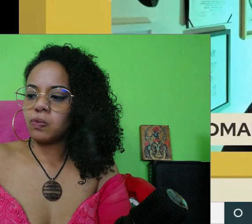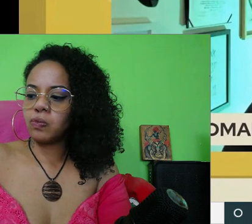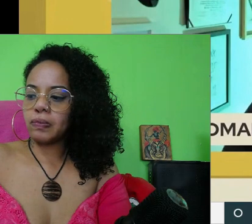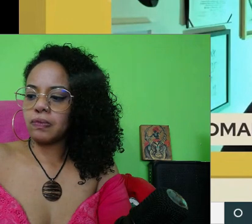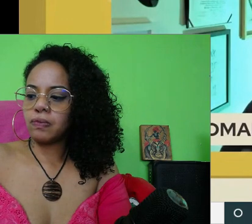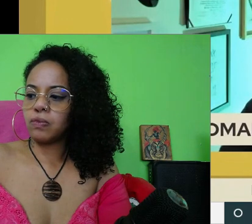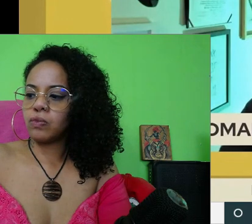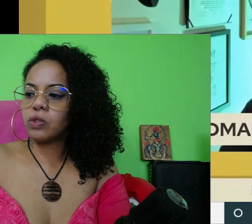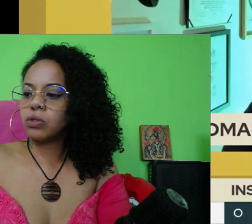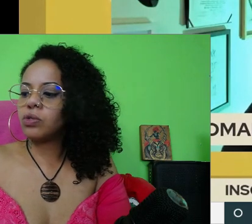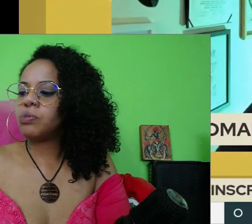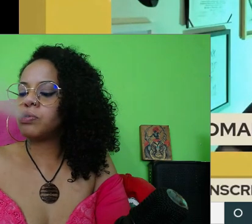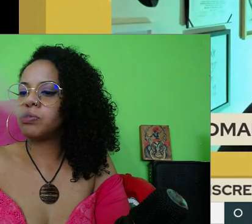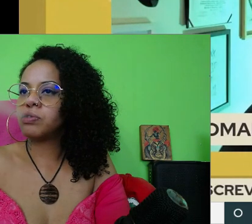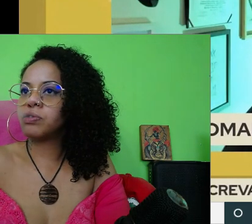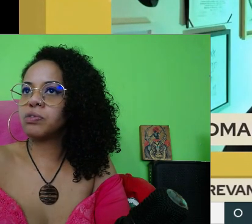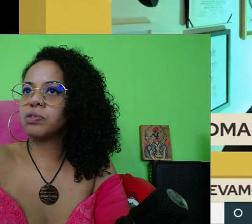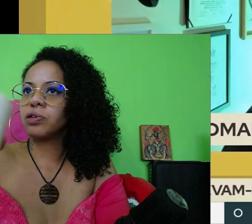realista